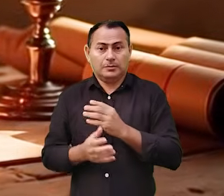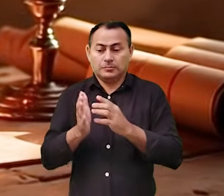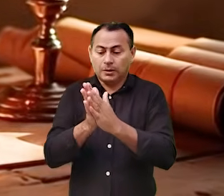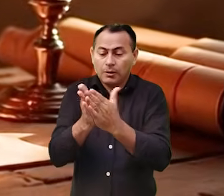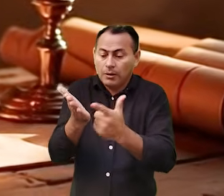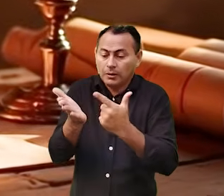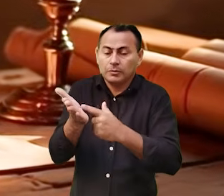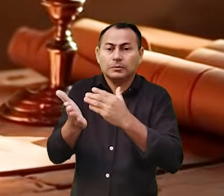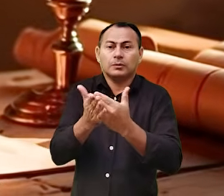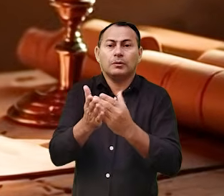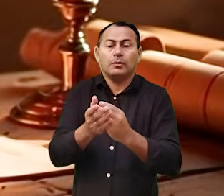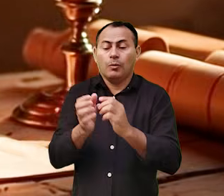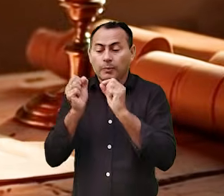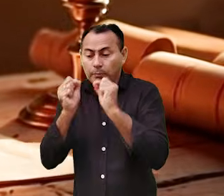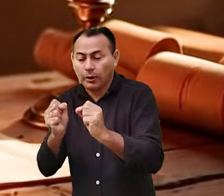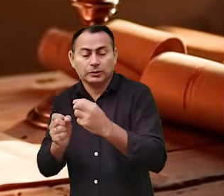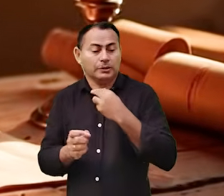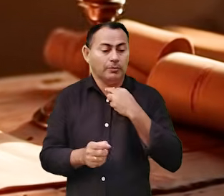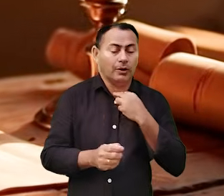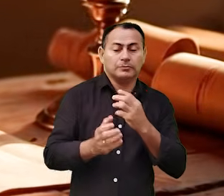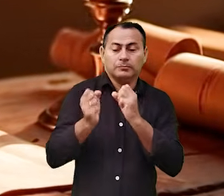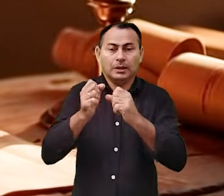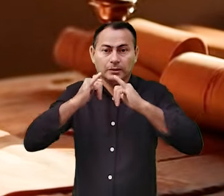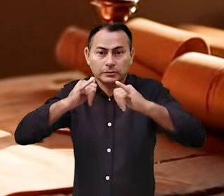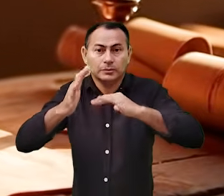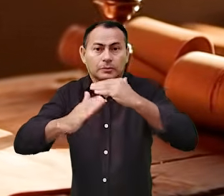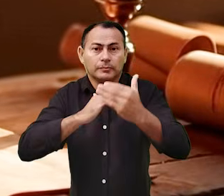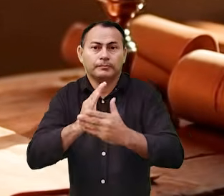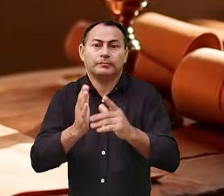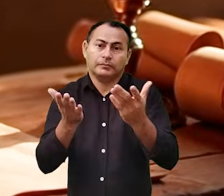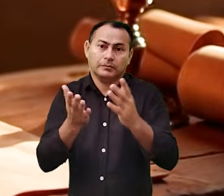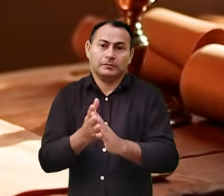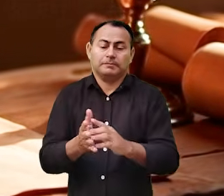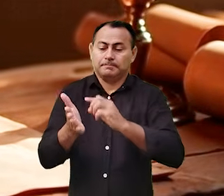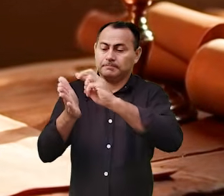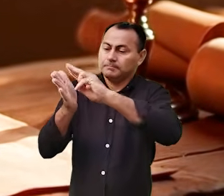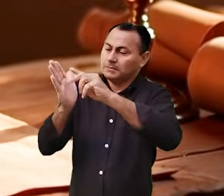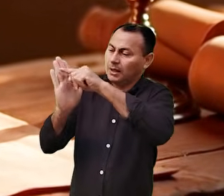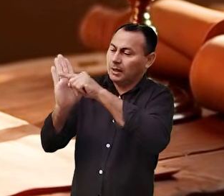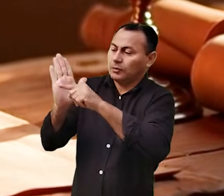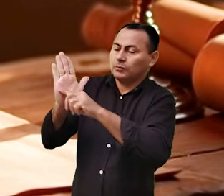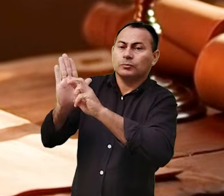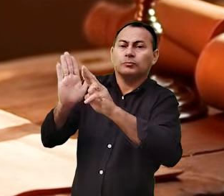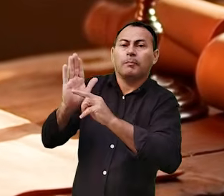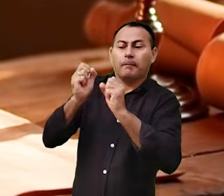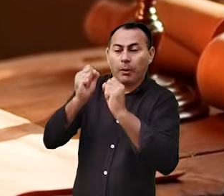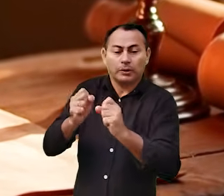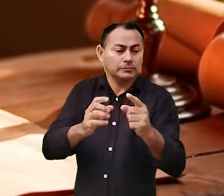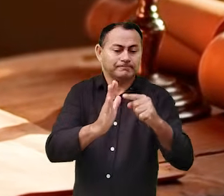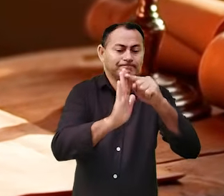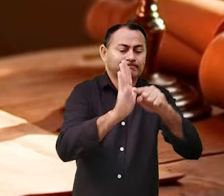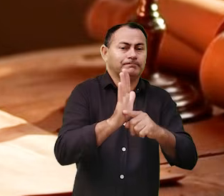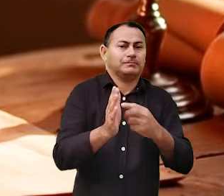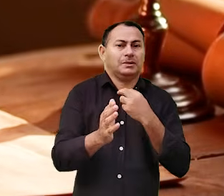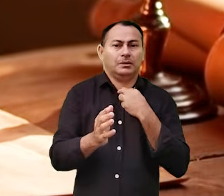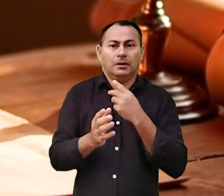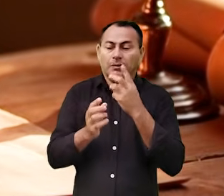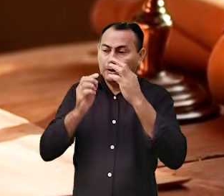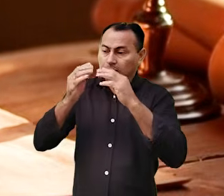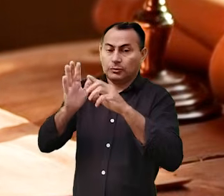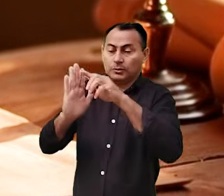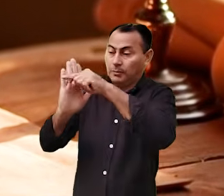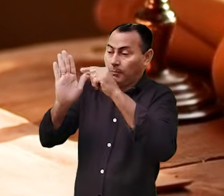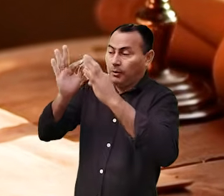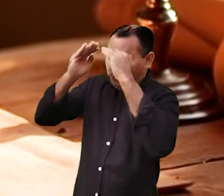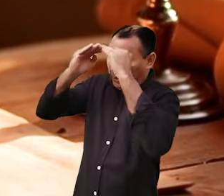livrinho com todos os pode e não pode e anunciamos para todo mundo. Aqui está a lista dos pode e não pode, e todo mundo tem